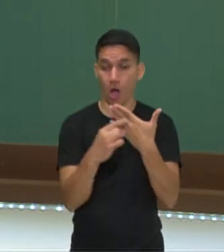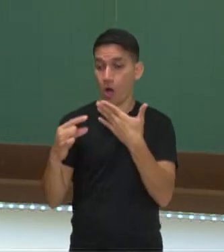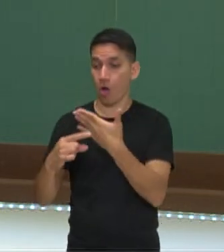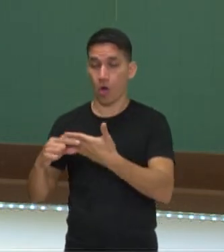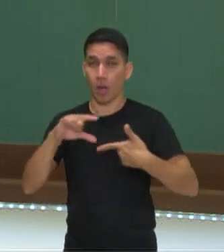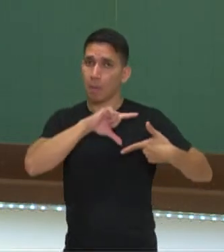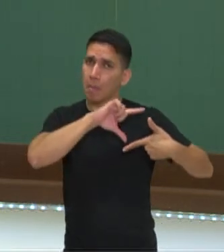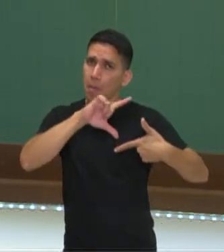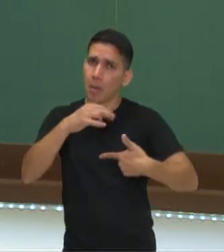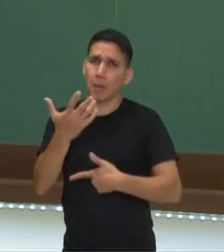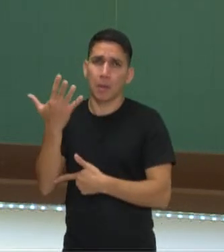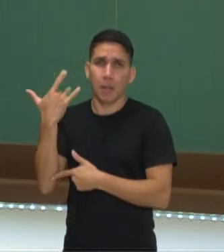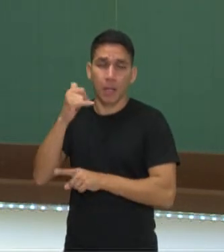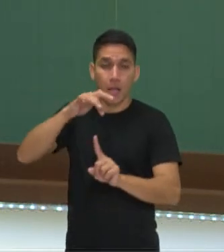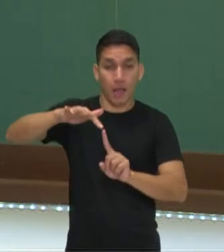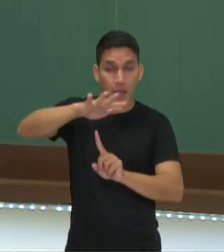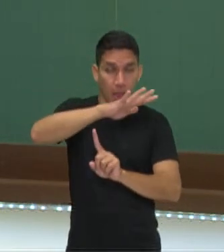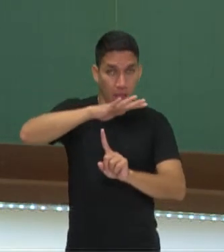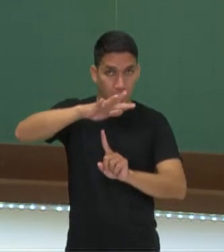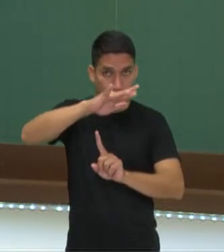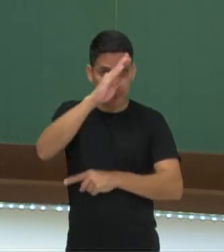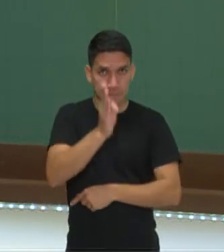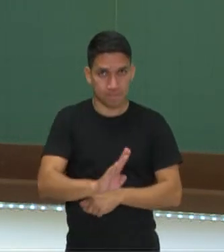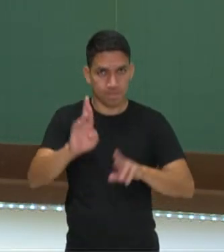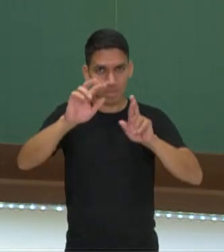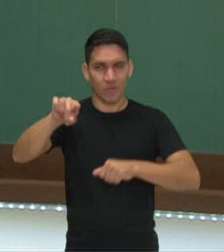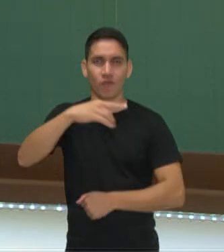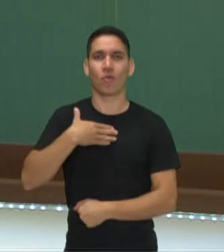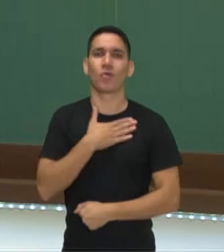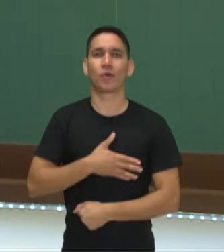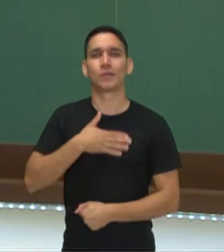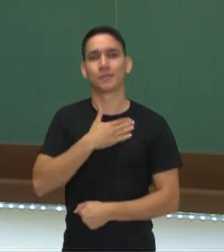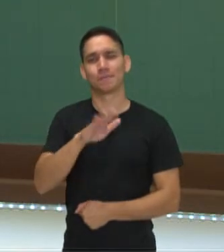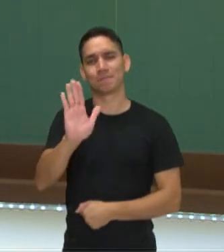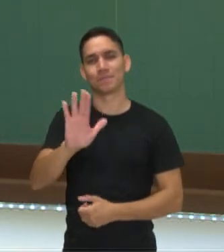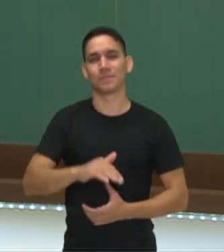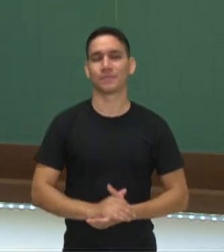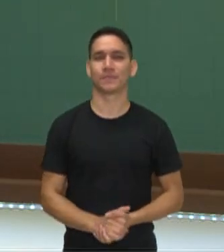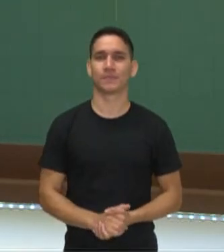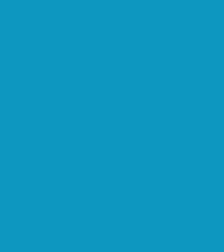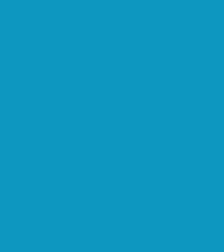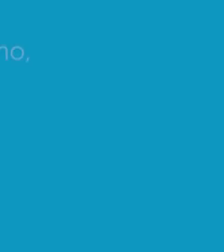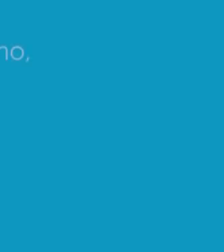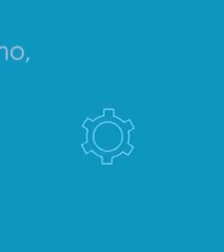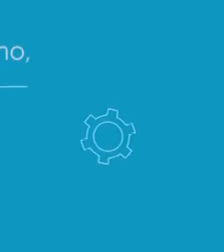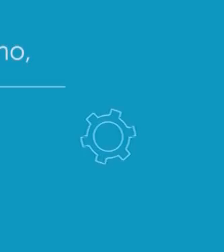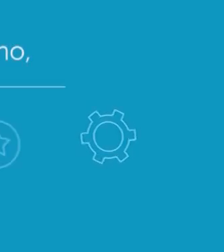clássicos, né, em geral da antropologia brasileira. Eu espero que vocês tenham gostado e até breve.